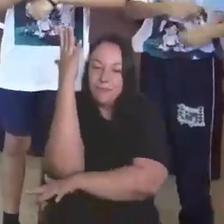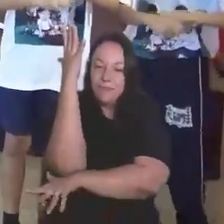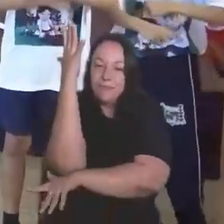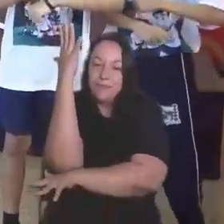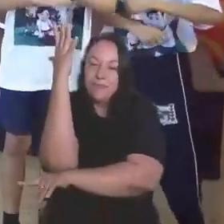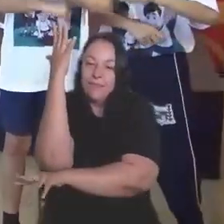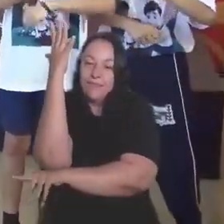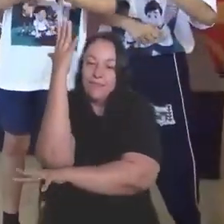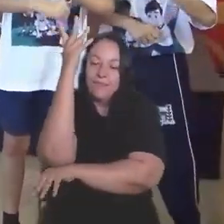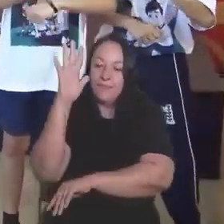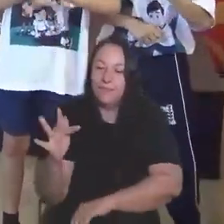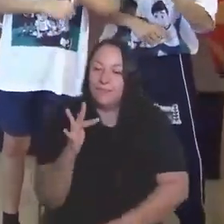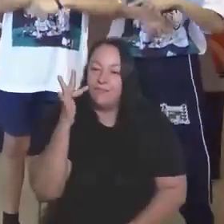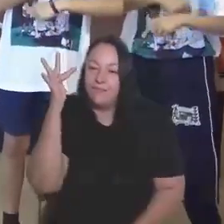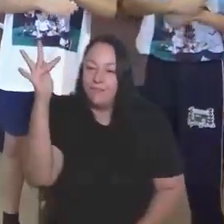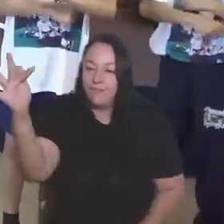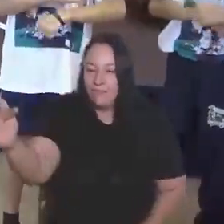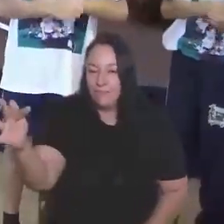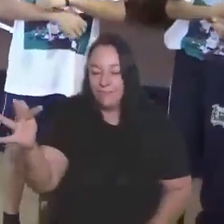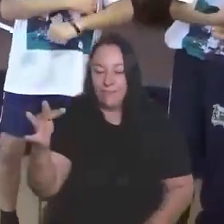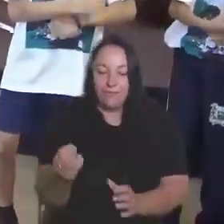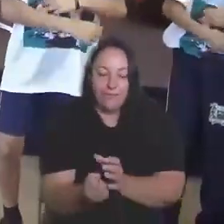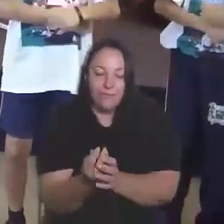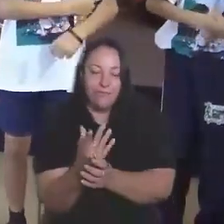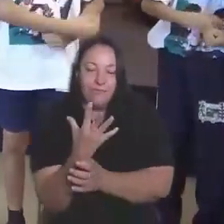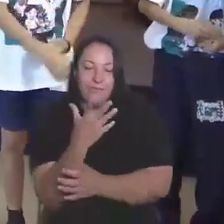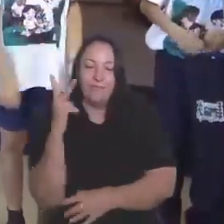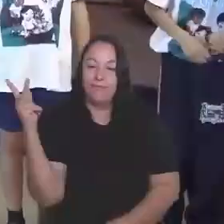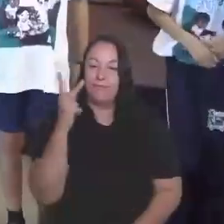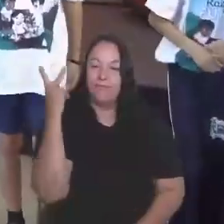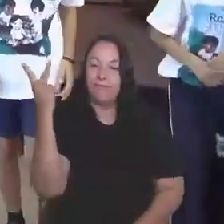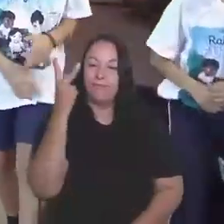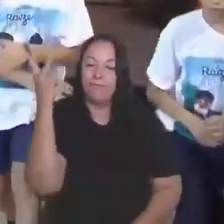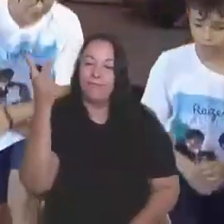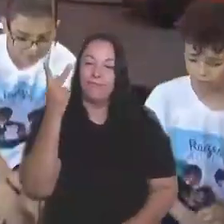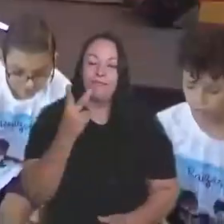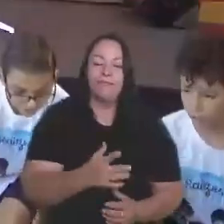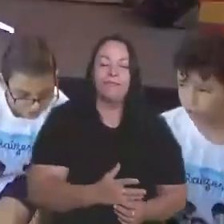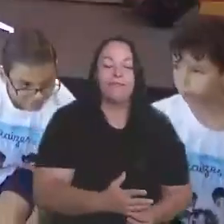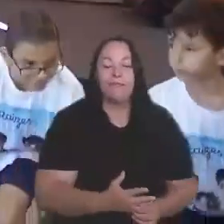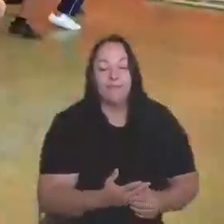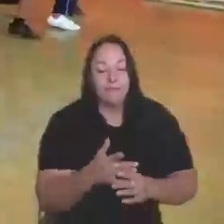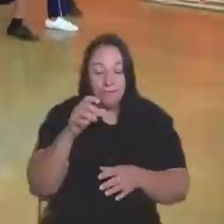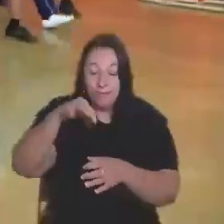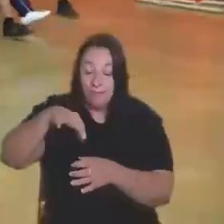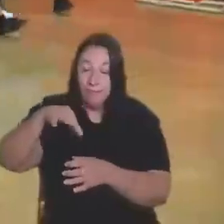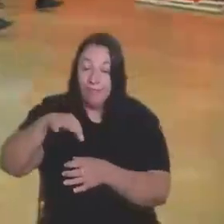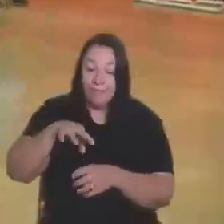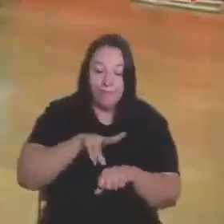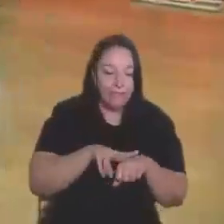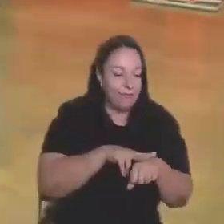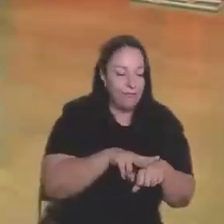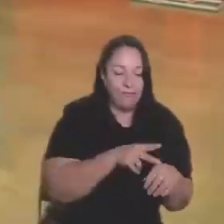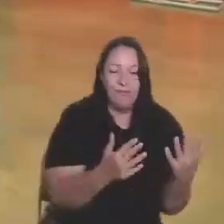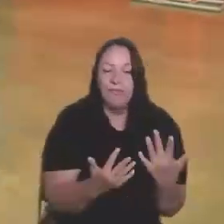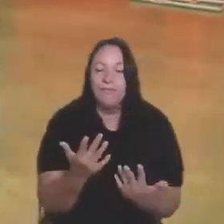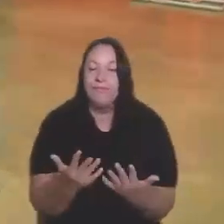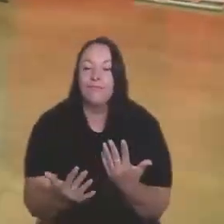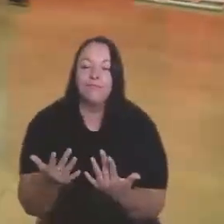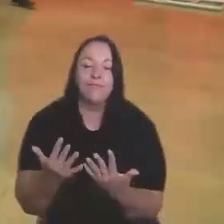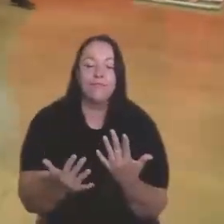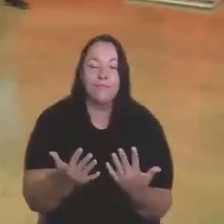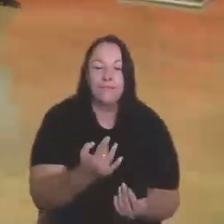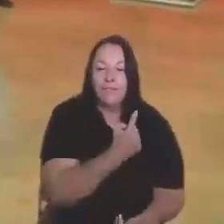raízes do futuro brotando em valor. Vamos semear o verde por aí,